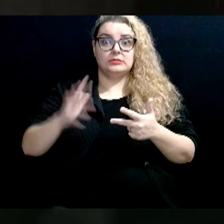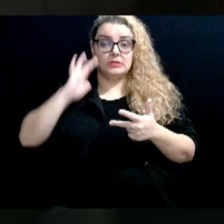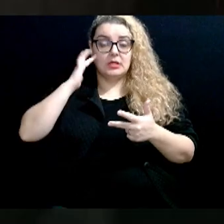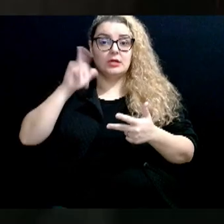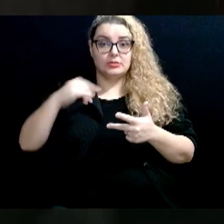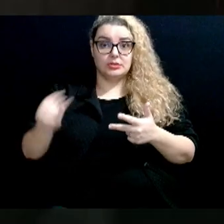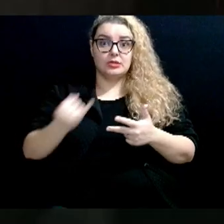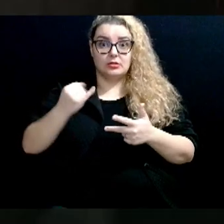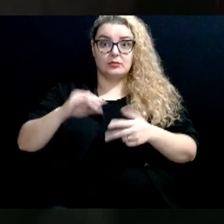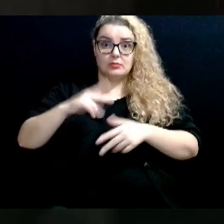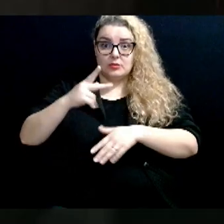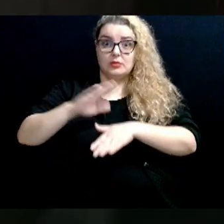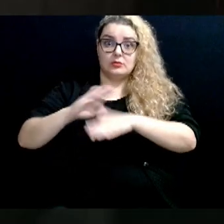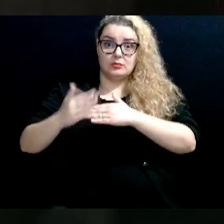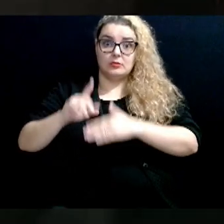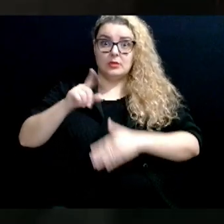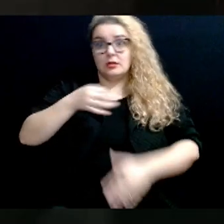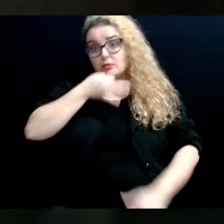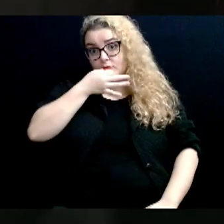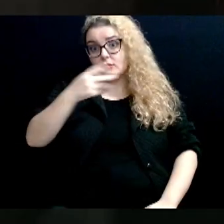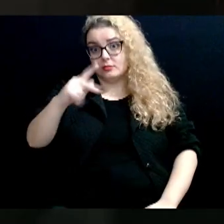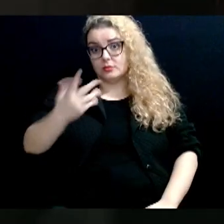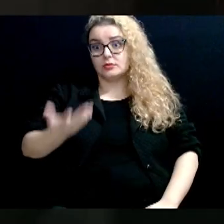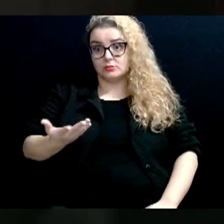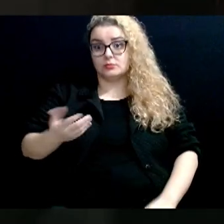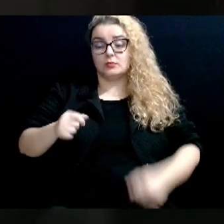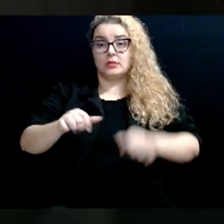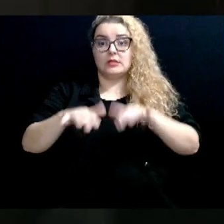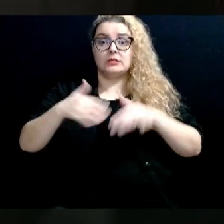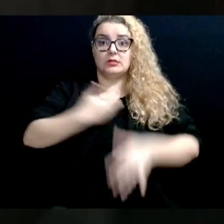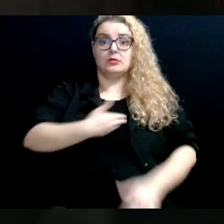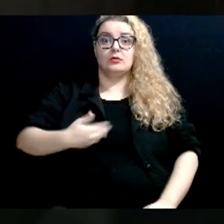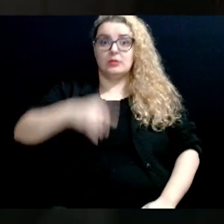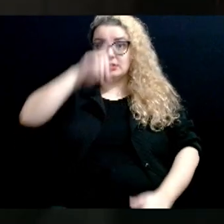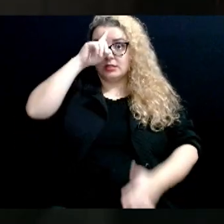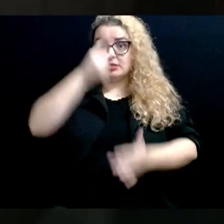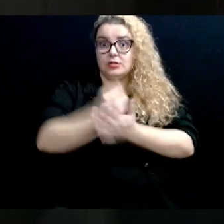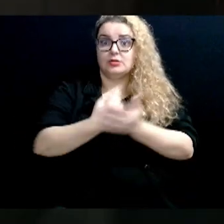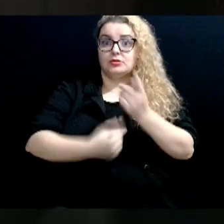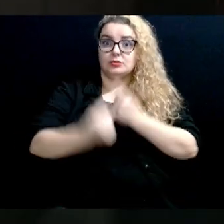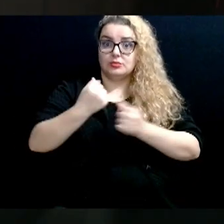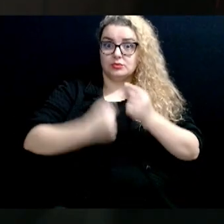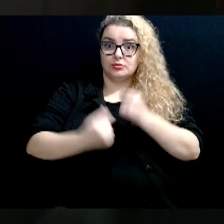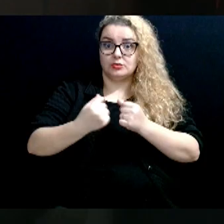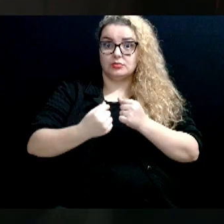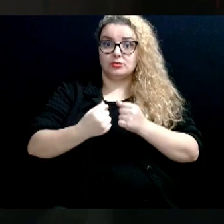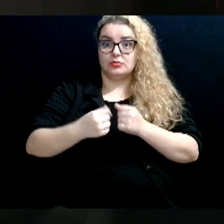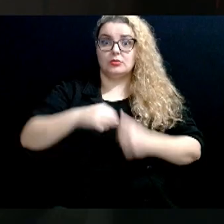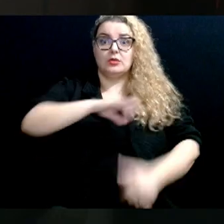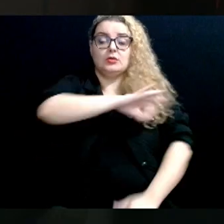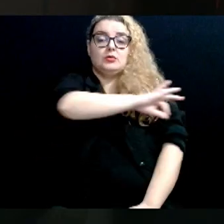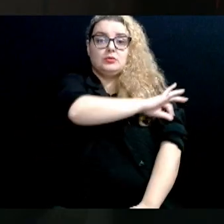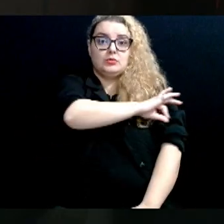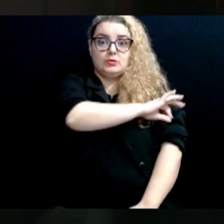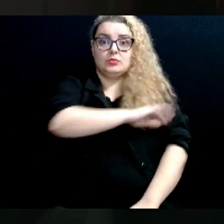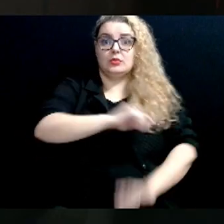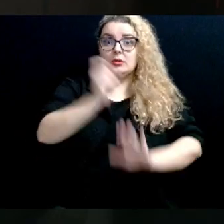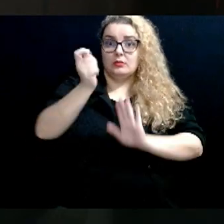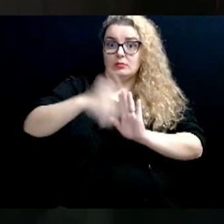né? Porque essa audiência pública vai definir o orçamento da Prefeitura, do Executivo, para o